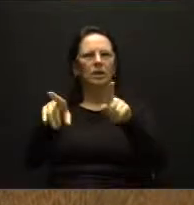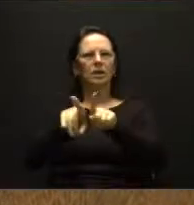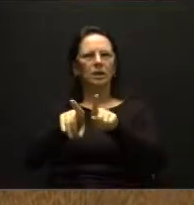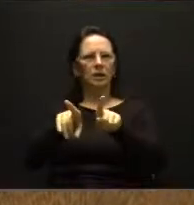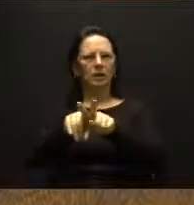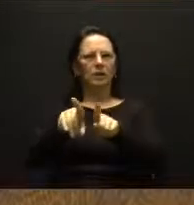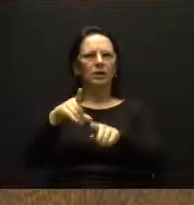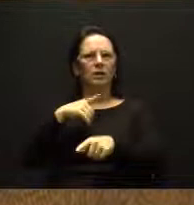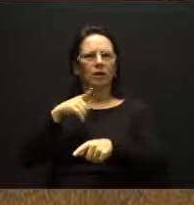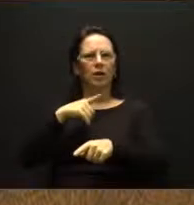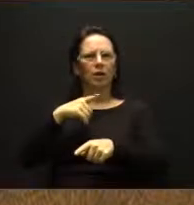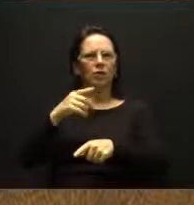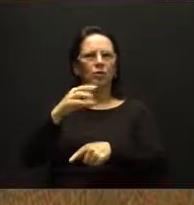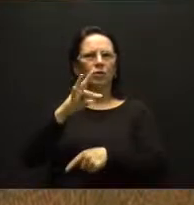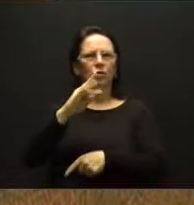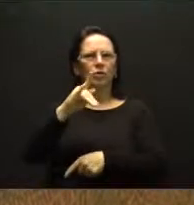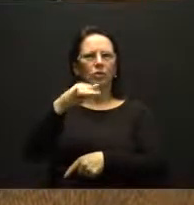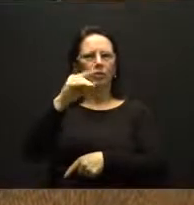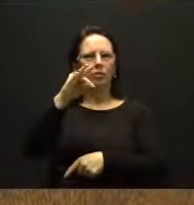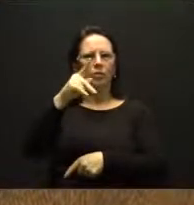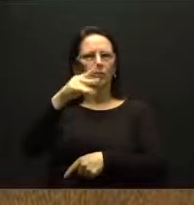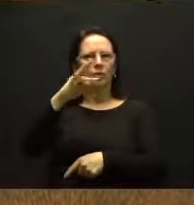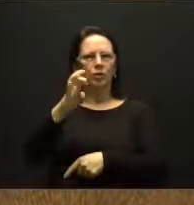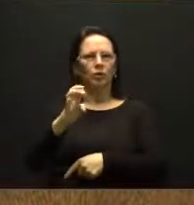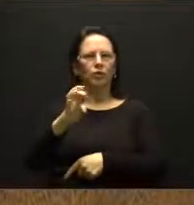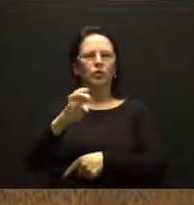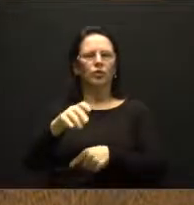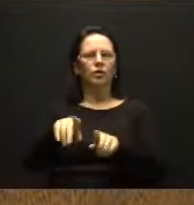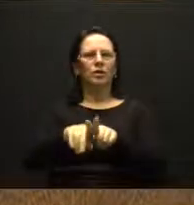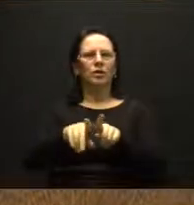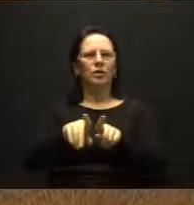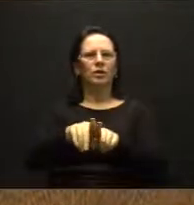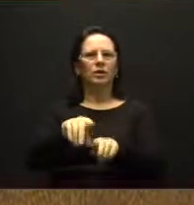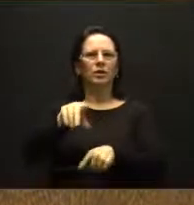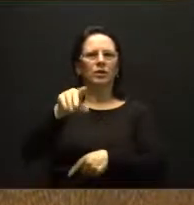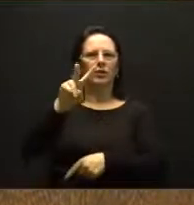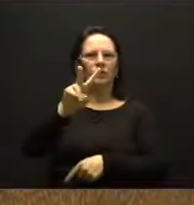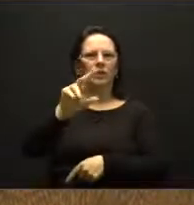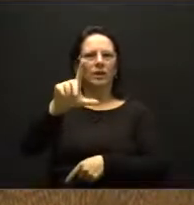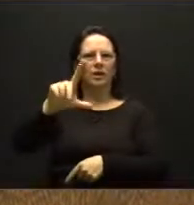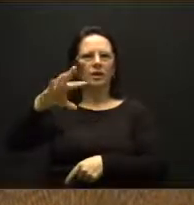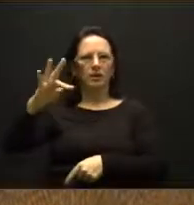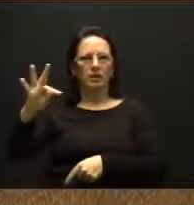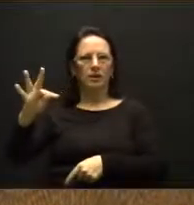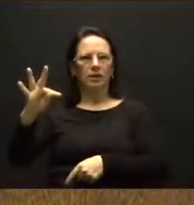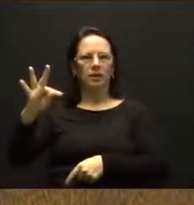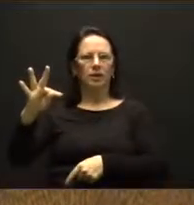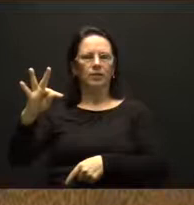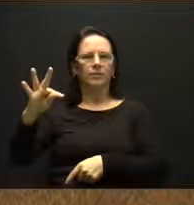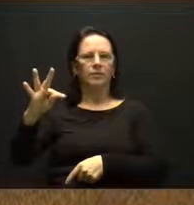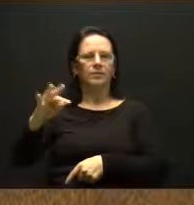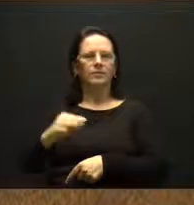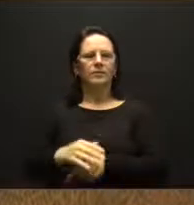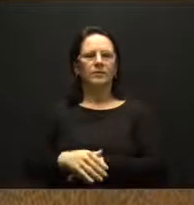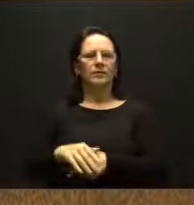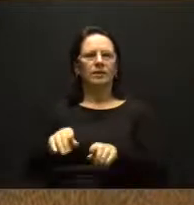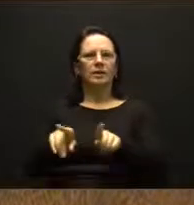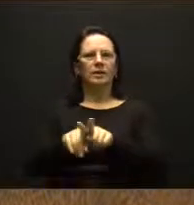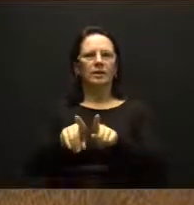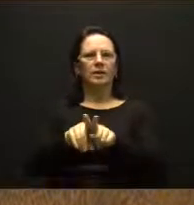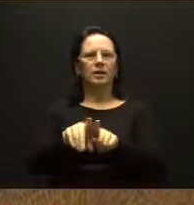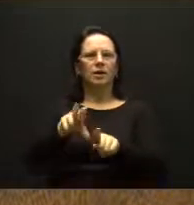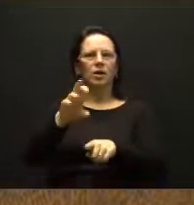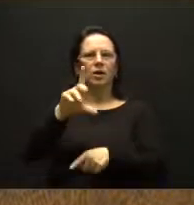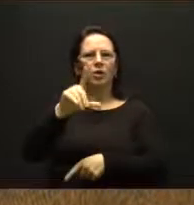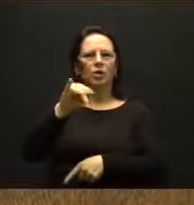que interligam essas cidades que é o vlt veículo leve sobre trilho proporcionando uma logística de